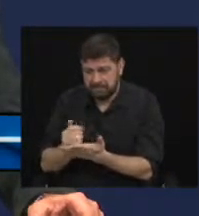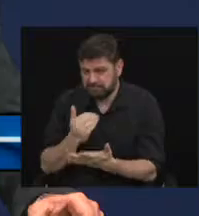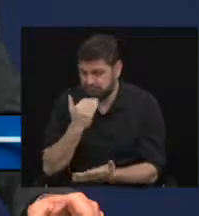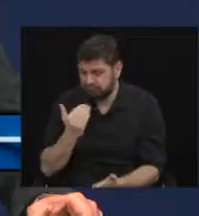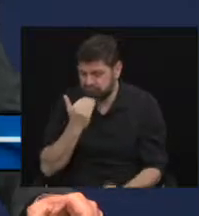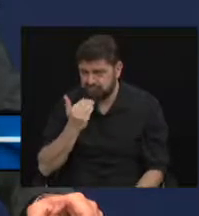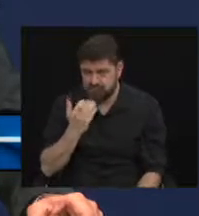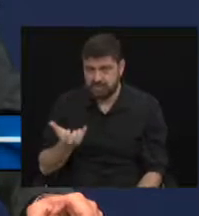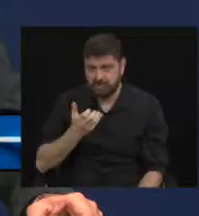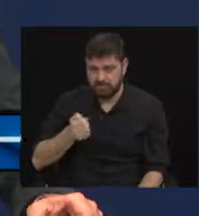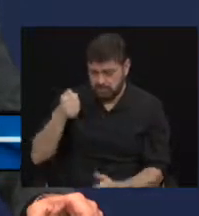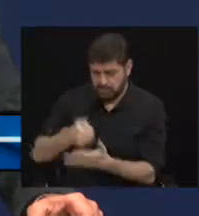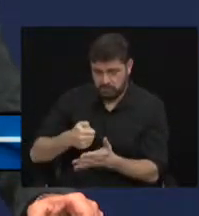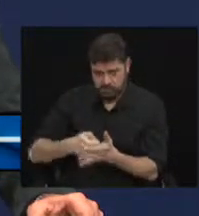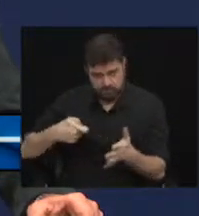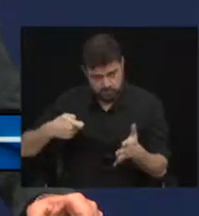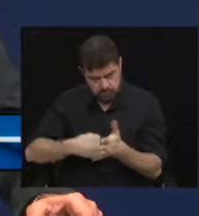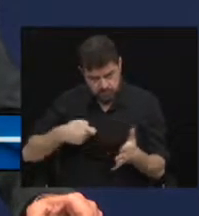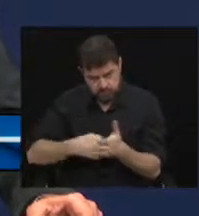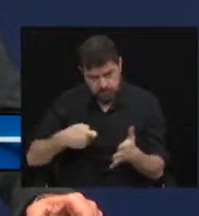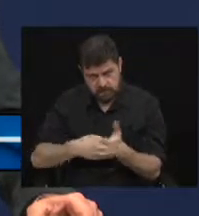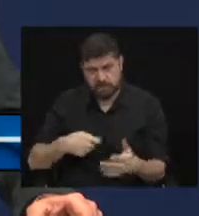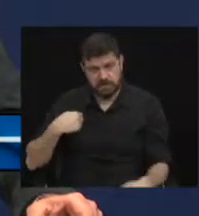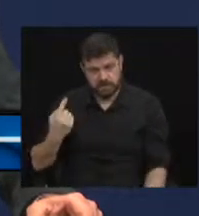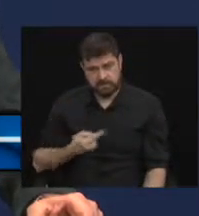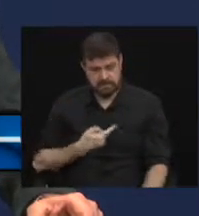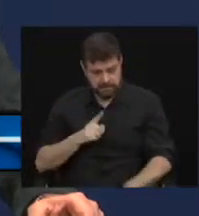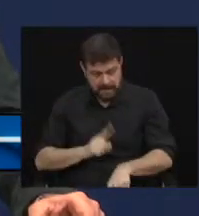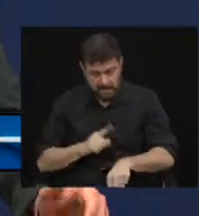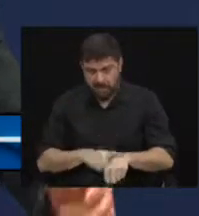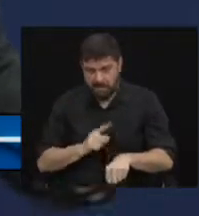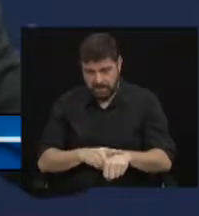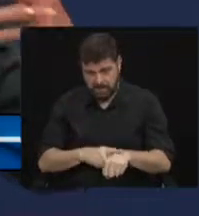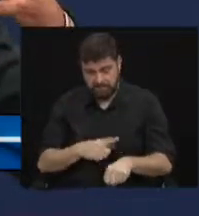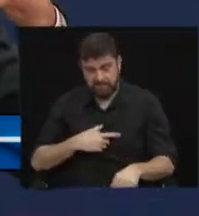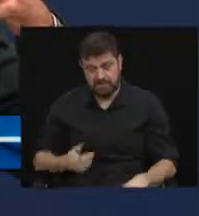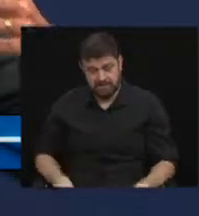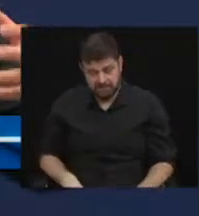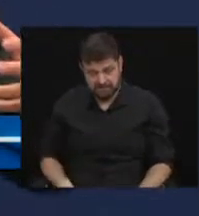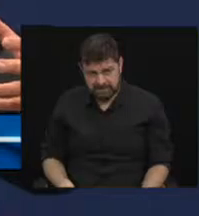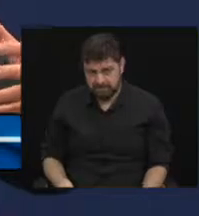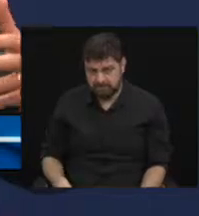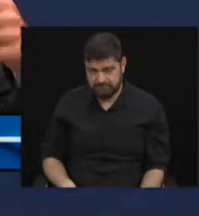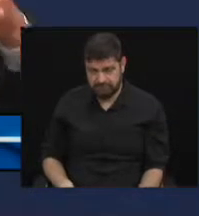de trabalhadores ali, trabalhadoras da SEASA. Não há,